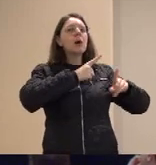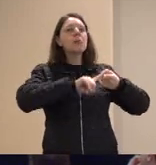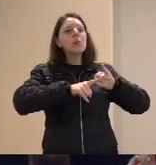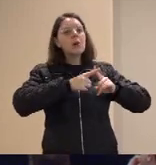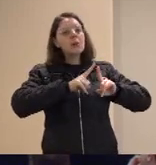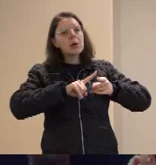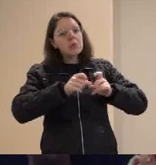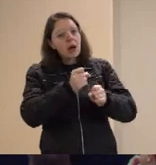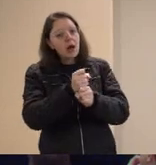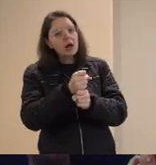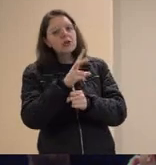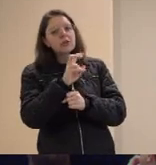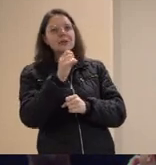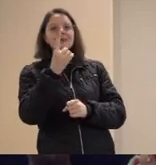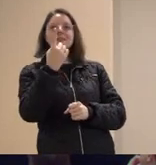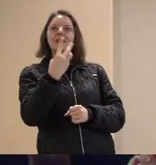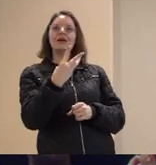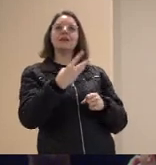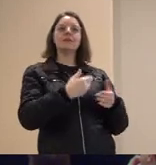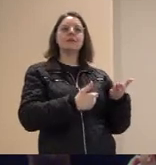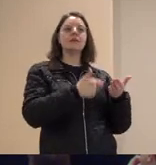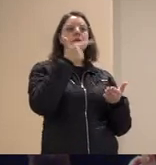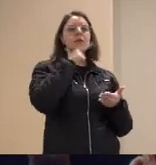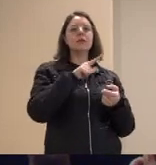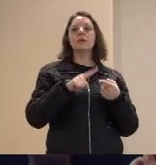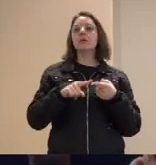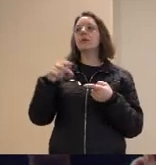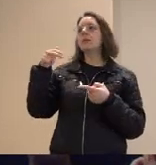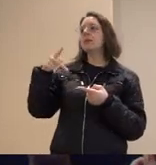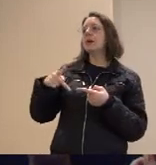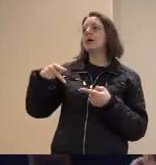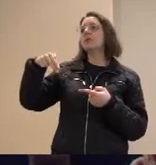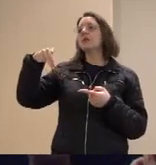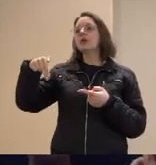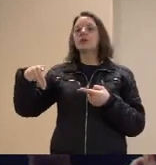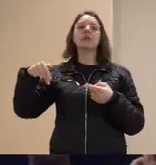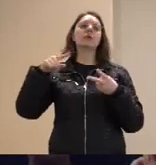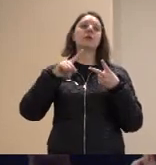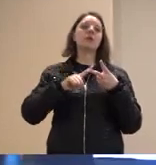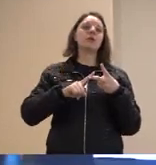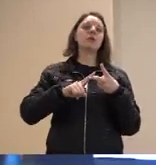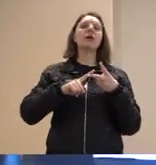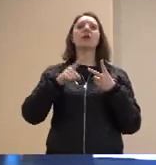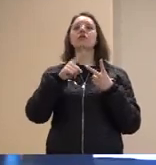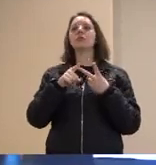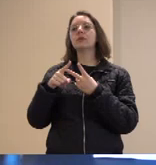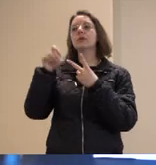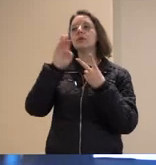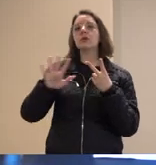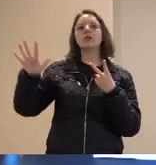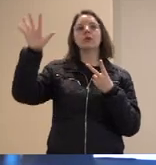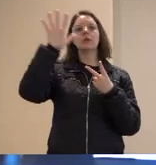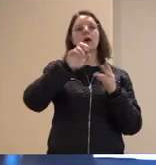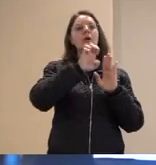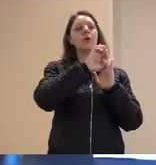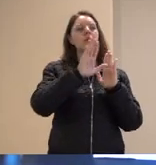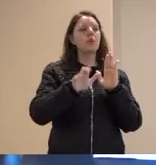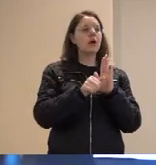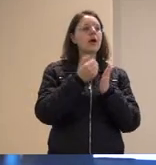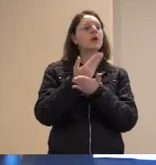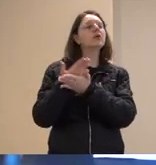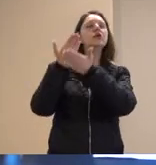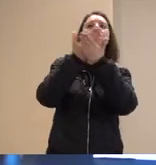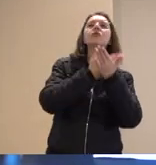Os parâmetros nacionais, a tipificação nacional, o ECA, todo o estudo, conhecimento, plano nacional.